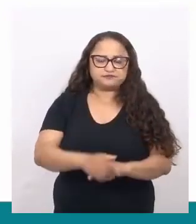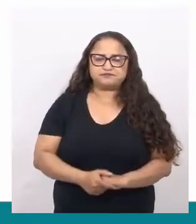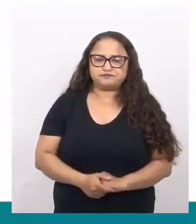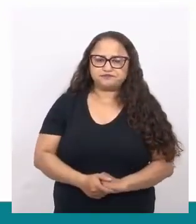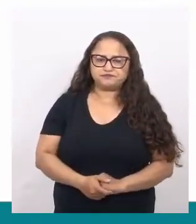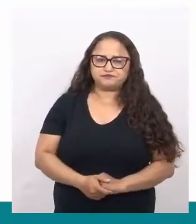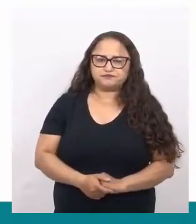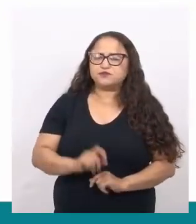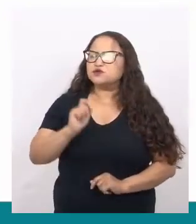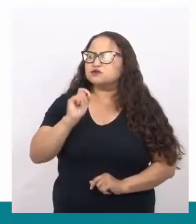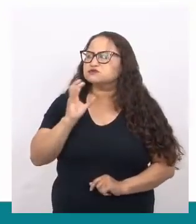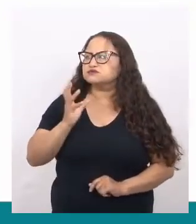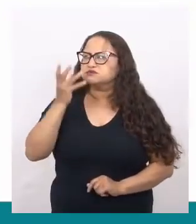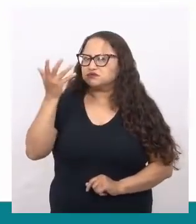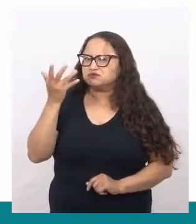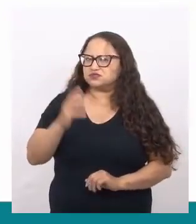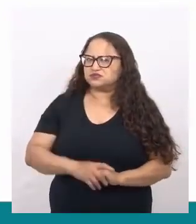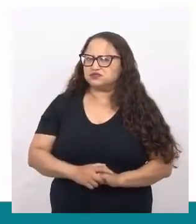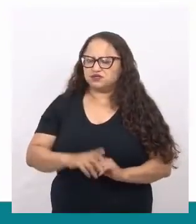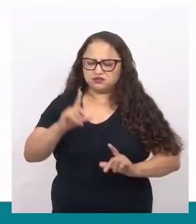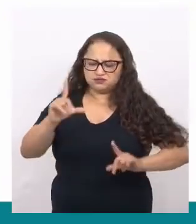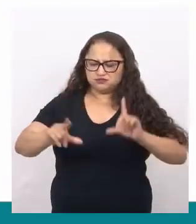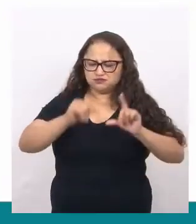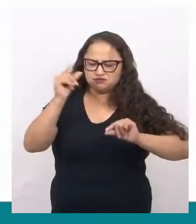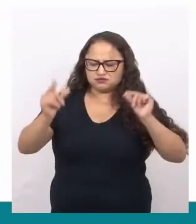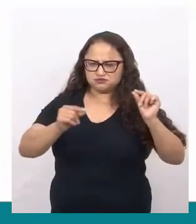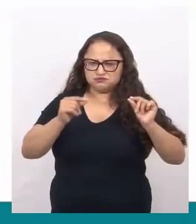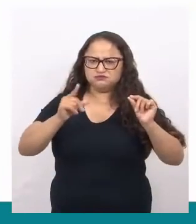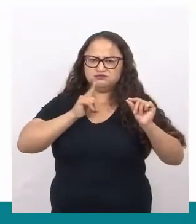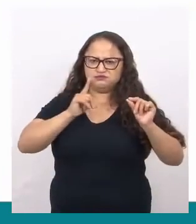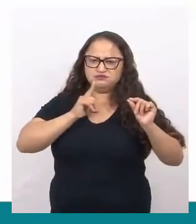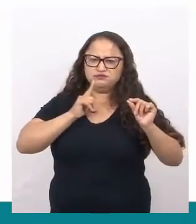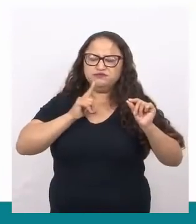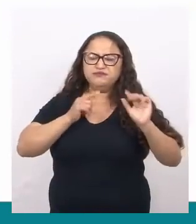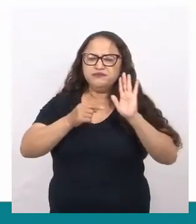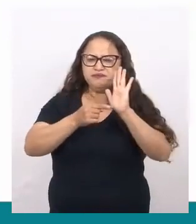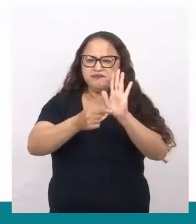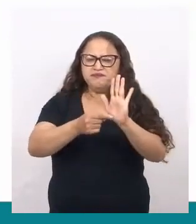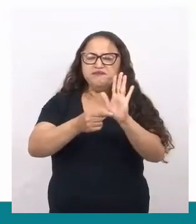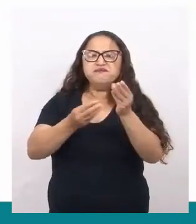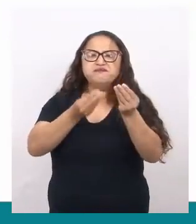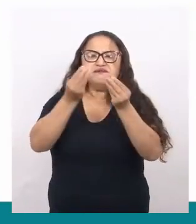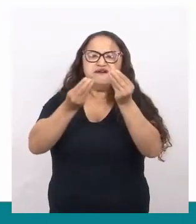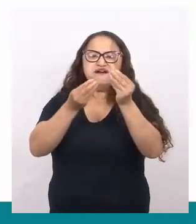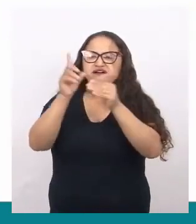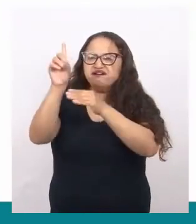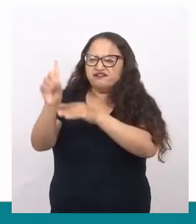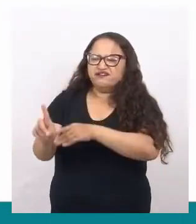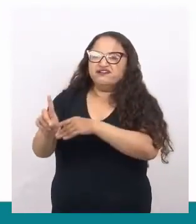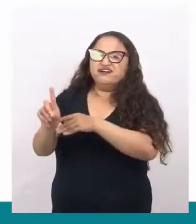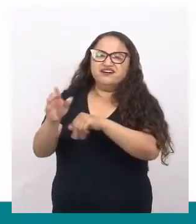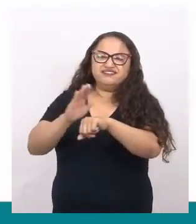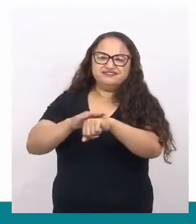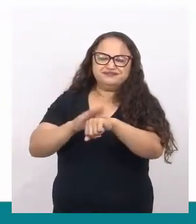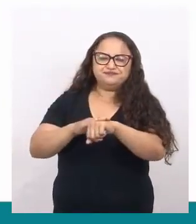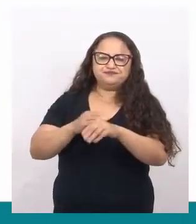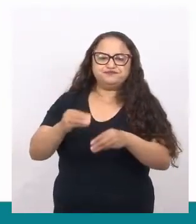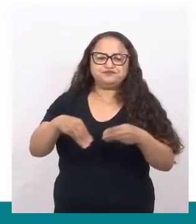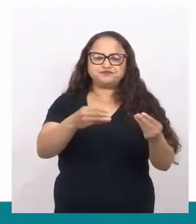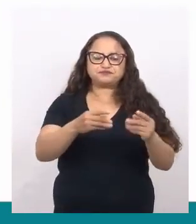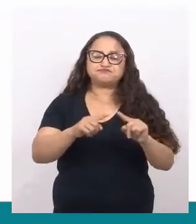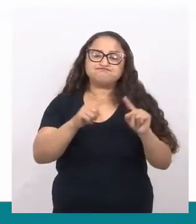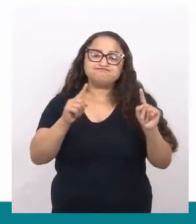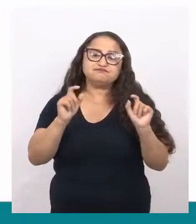aqui, o que acontece? Ele seleciona essas opções, tá? Isso aqui é um norte para o diretor na hora de realizar a atribuição, só